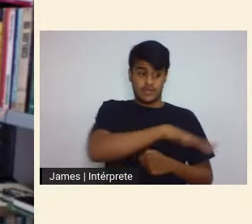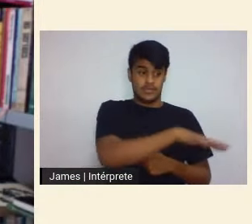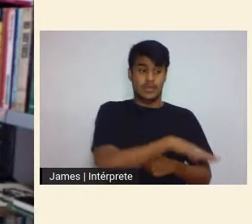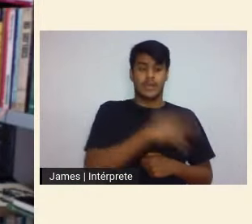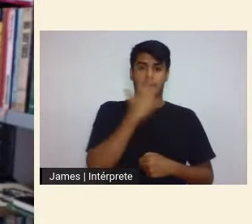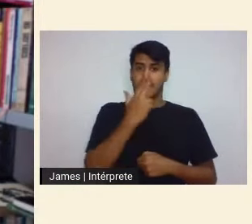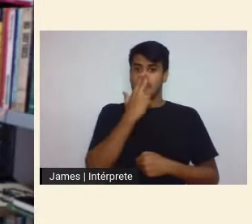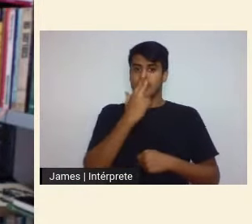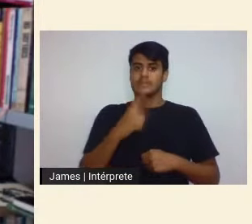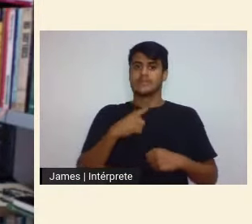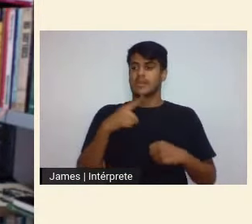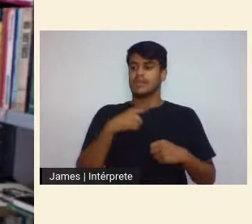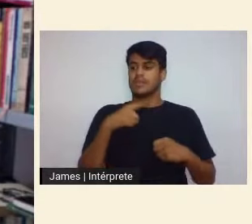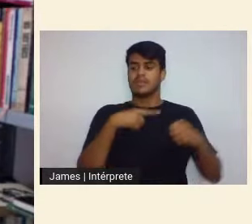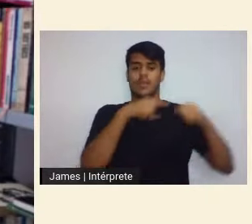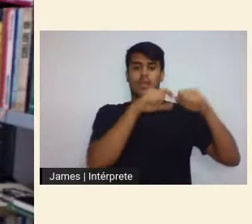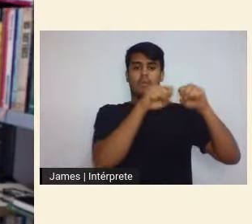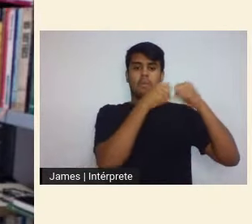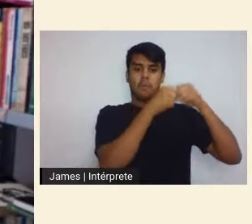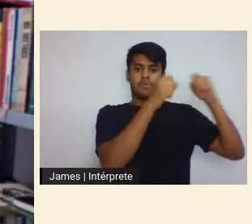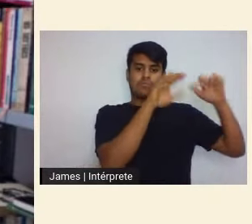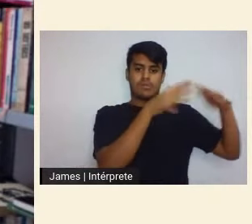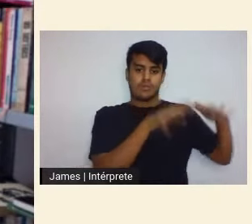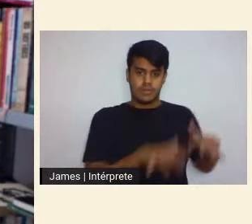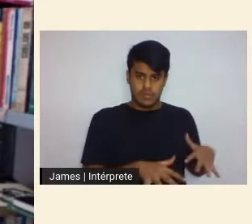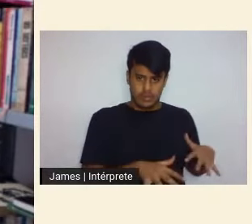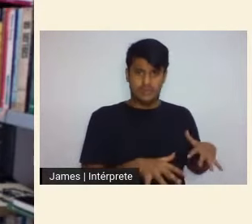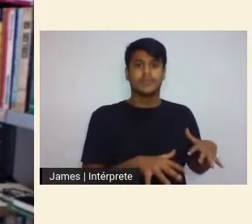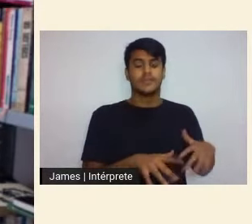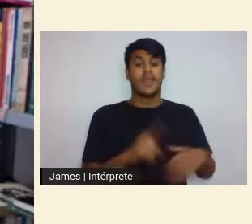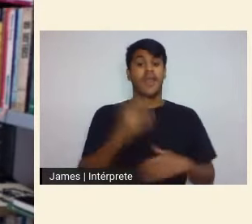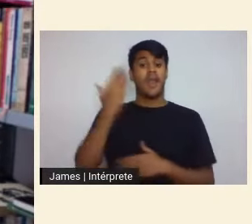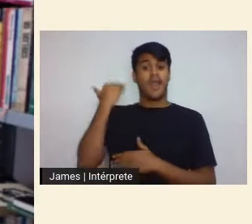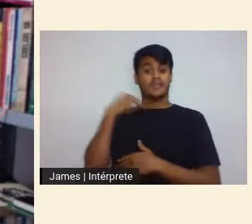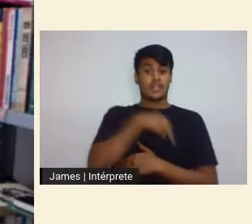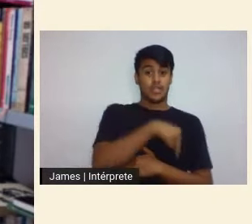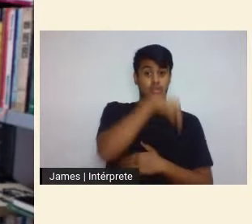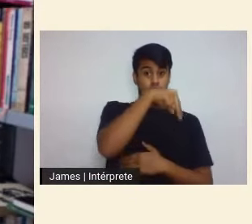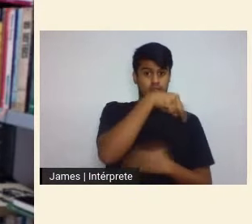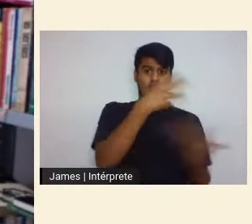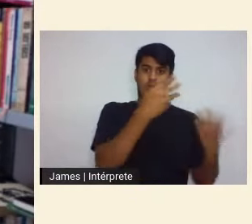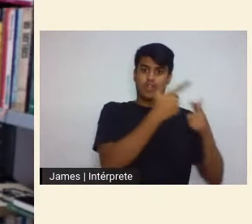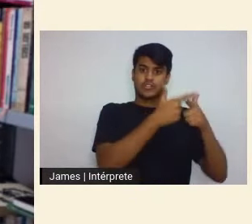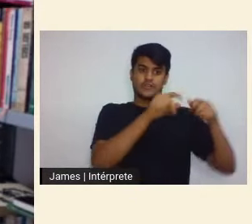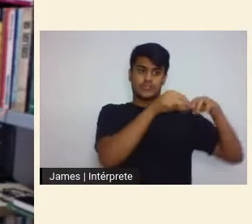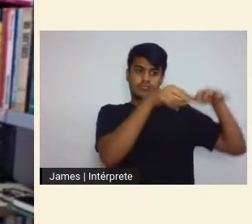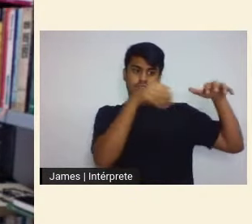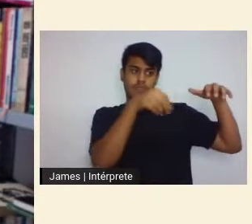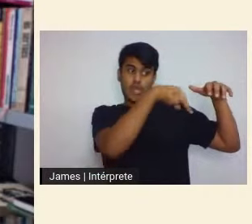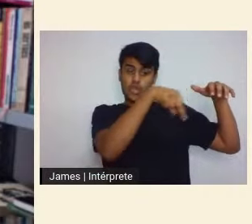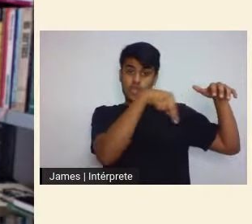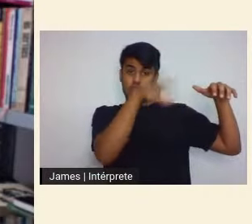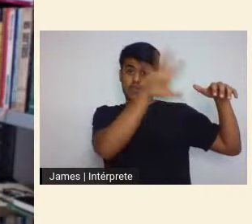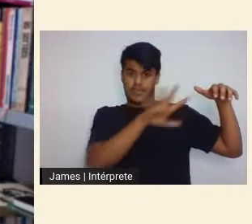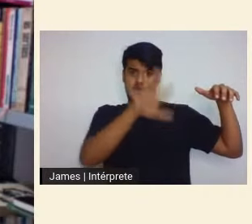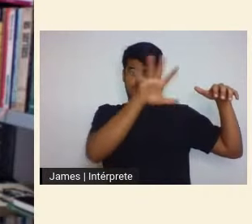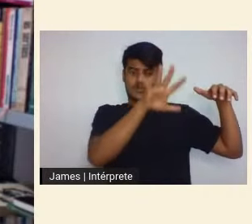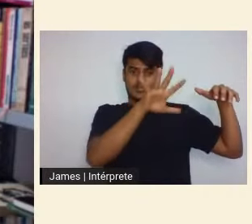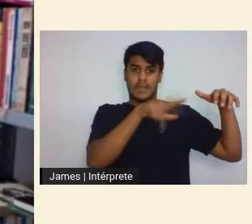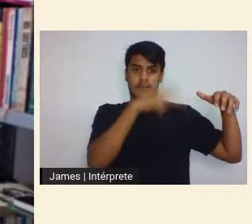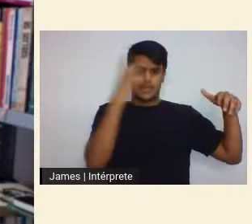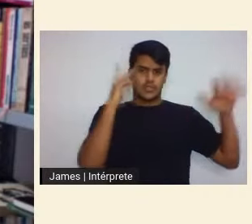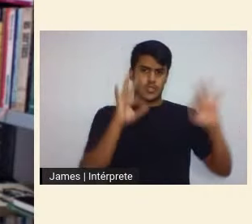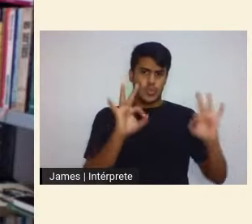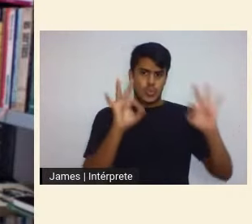declínio, essa área do país, né? O antigo norte, agora nordeste. As elites desse espaço estão